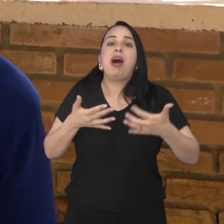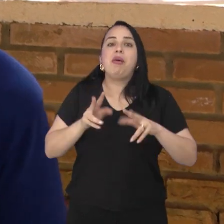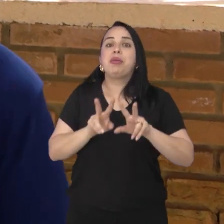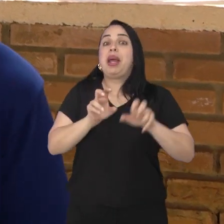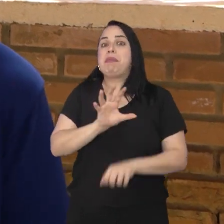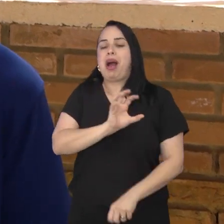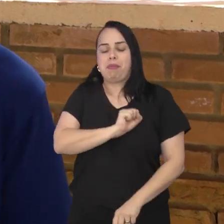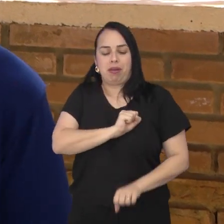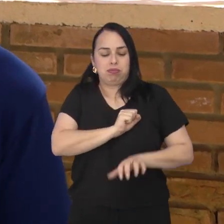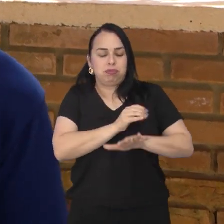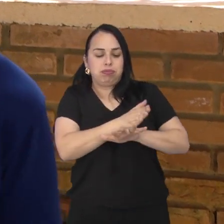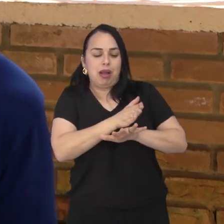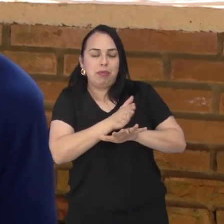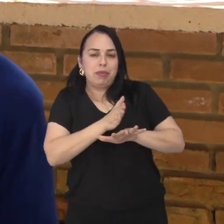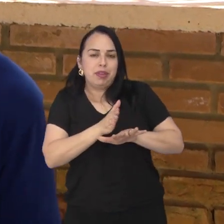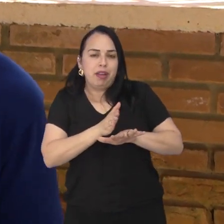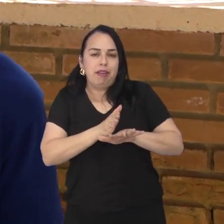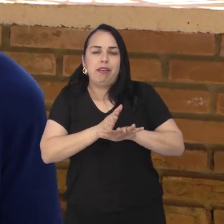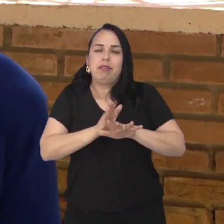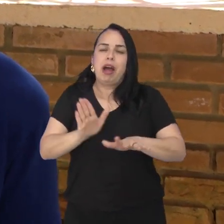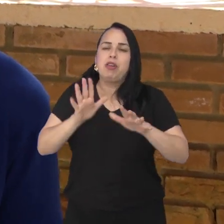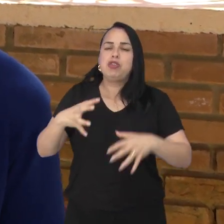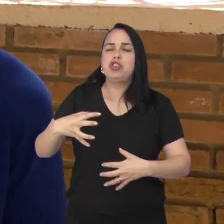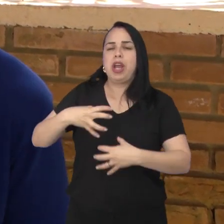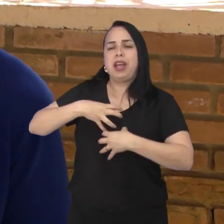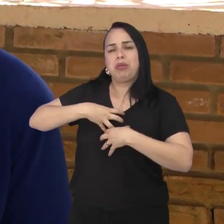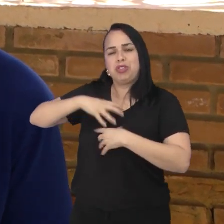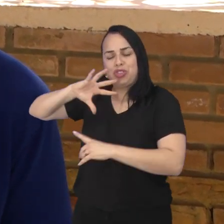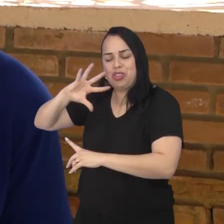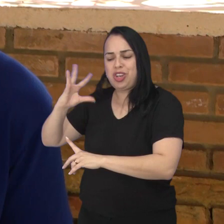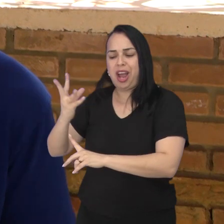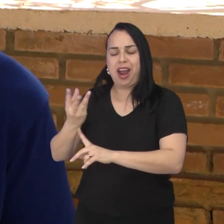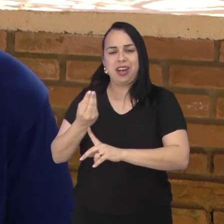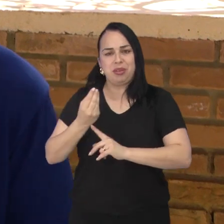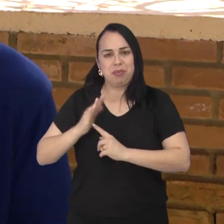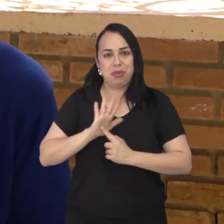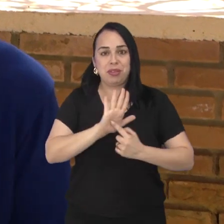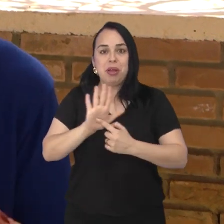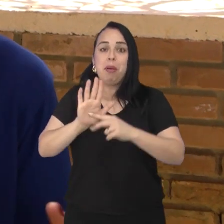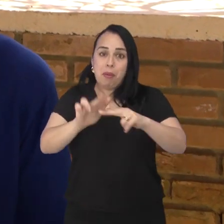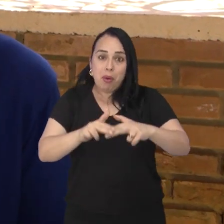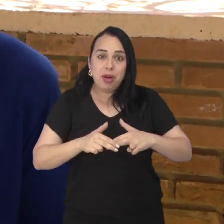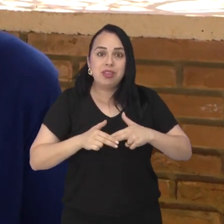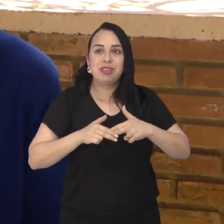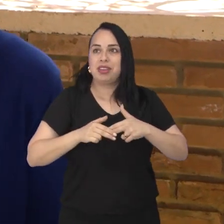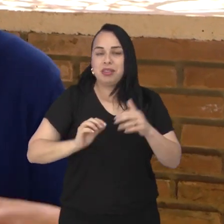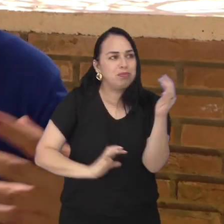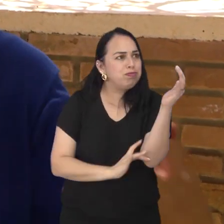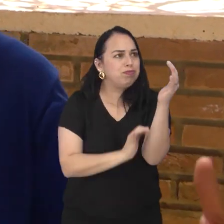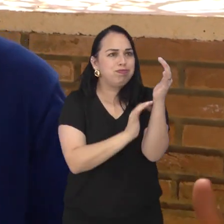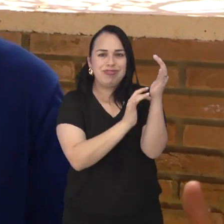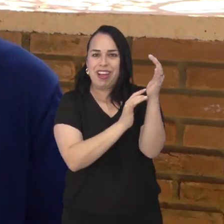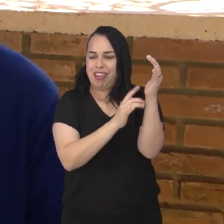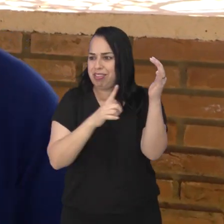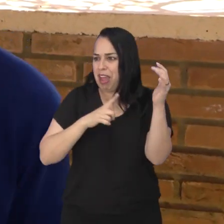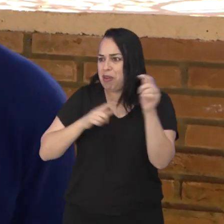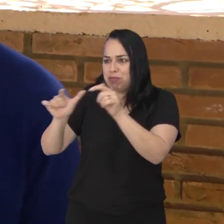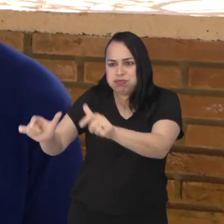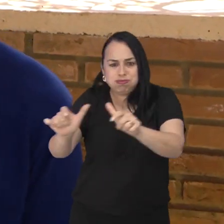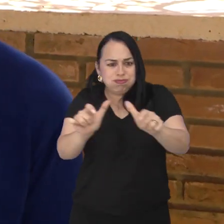vertentes e utilizando várias linguagens artísticas. Então, por isso que o parque ficou vivo, né? Mais vivo